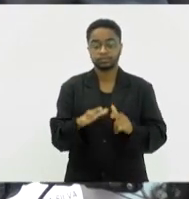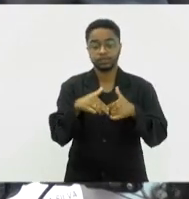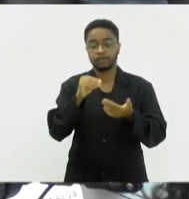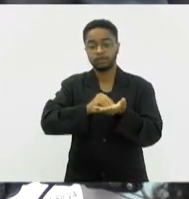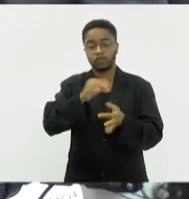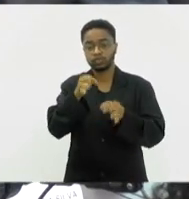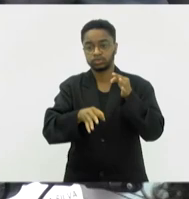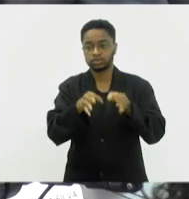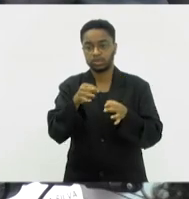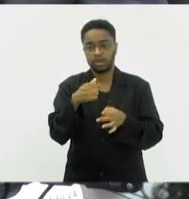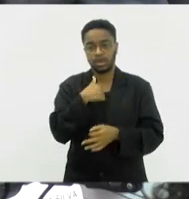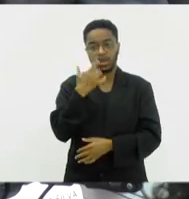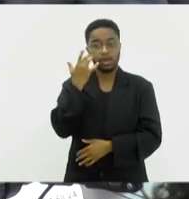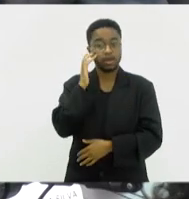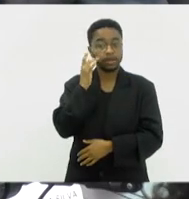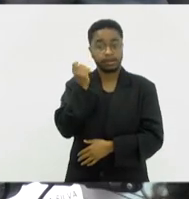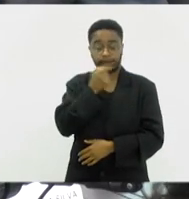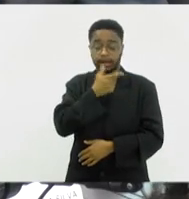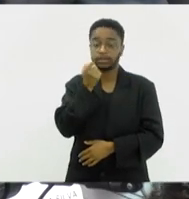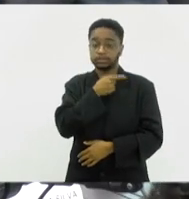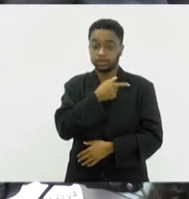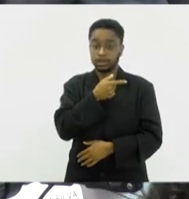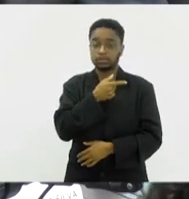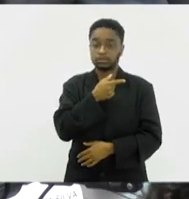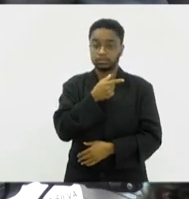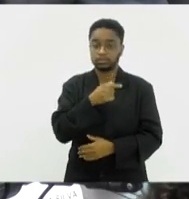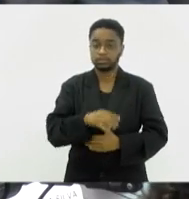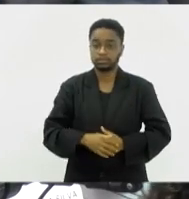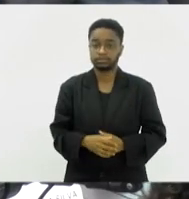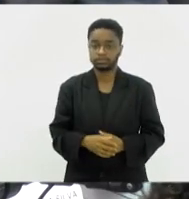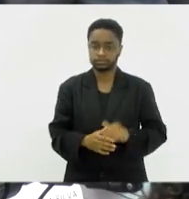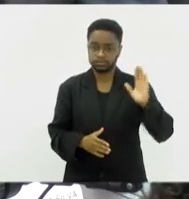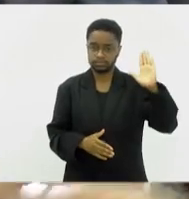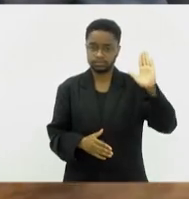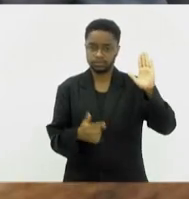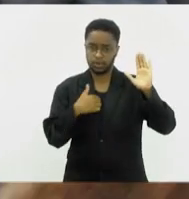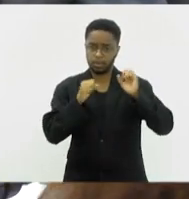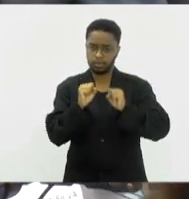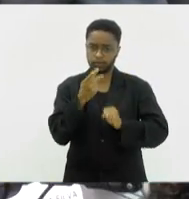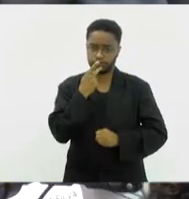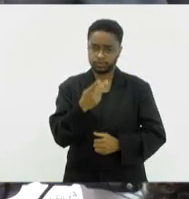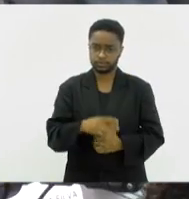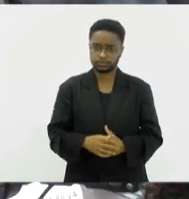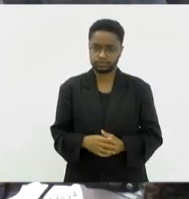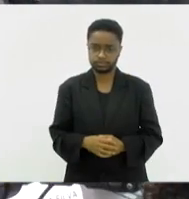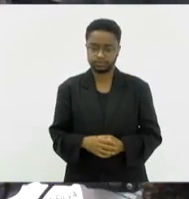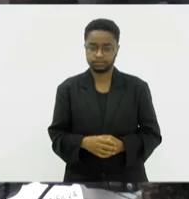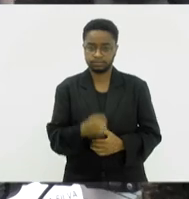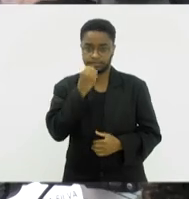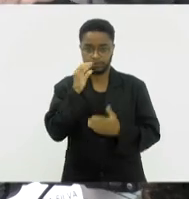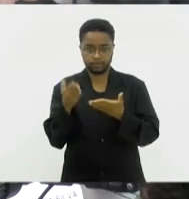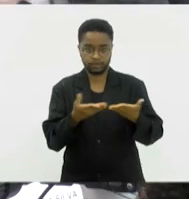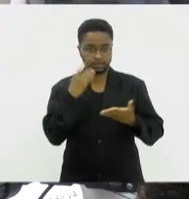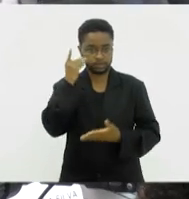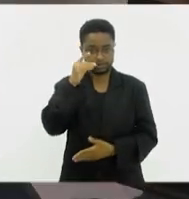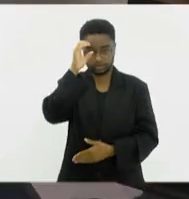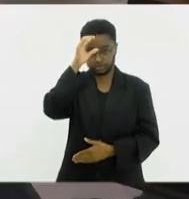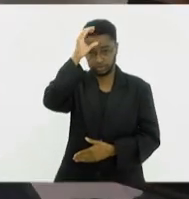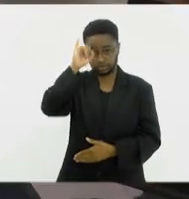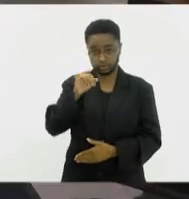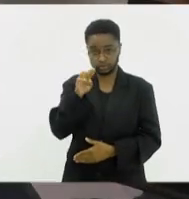acho... Eu acho até engraçado um negócio desse. Me permite uma parte? Deputada Tia Ju, bem-vinda. Muito obrigado pela